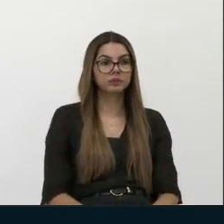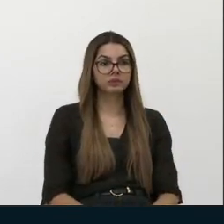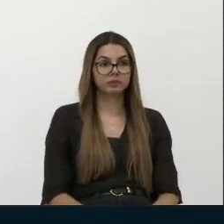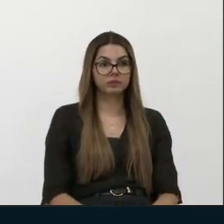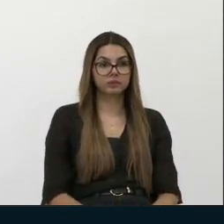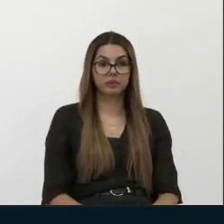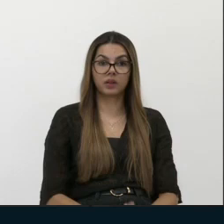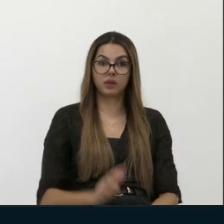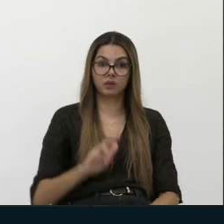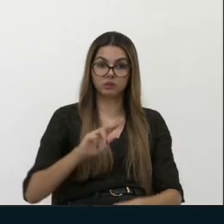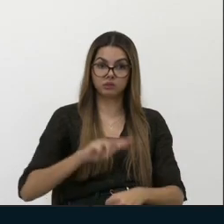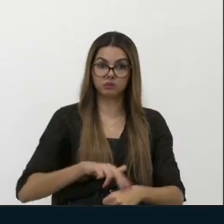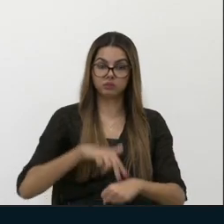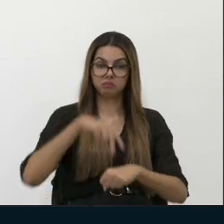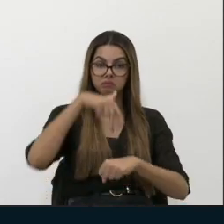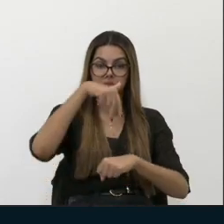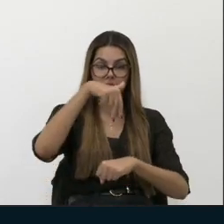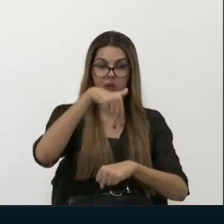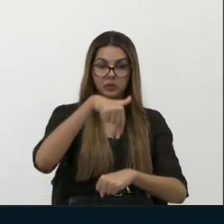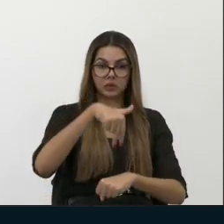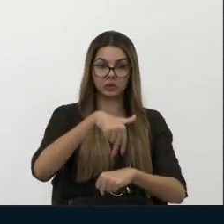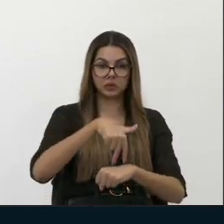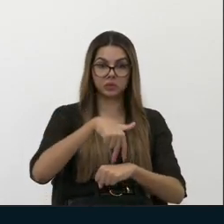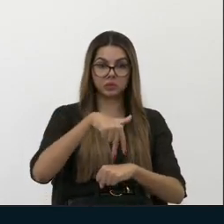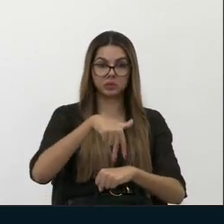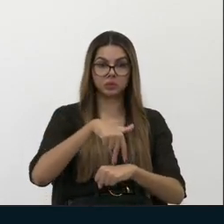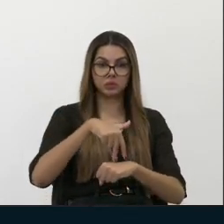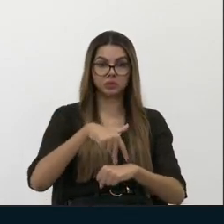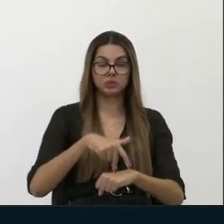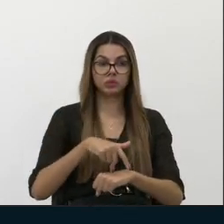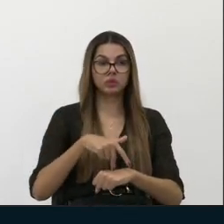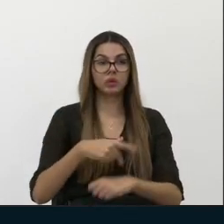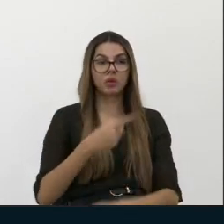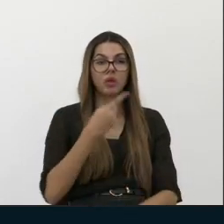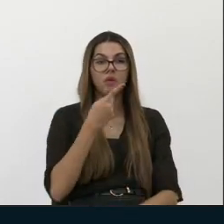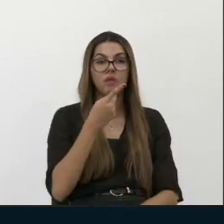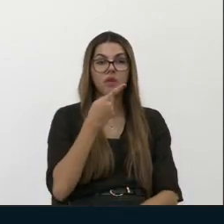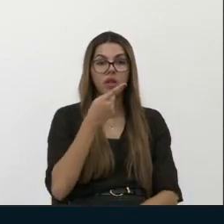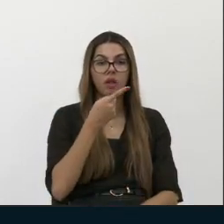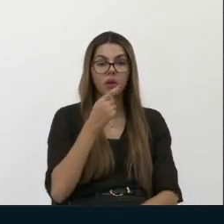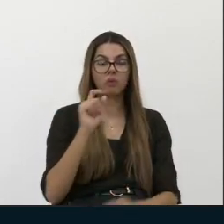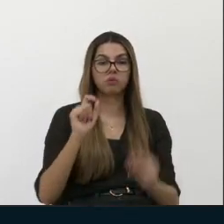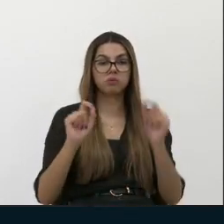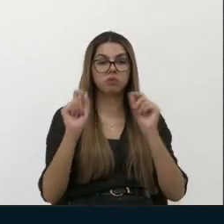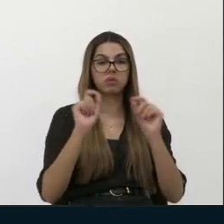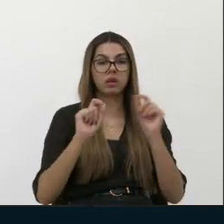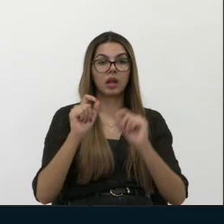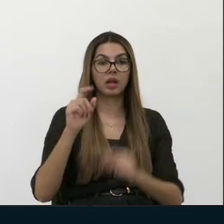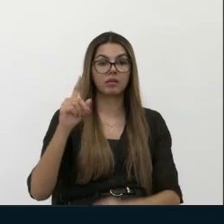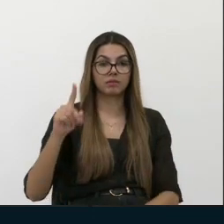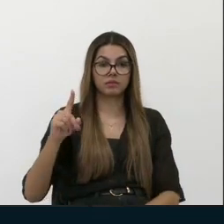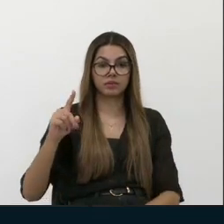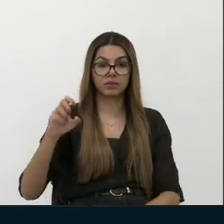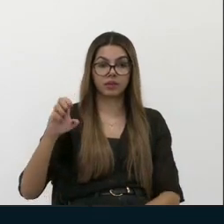venho novamente a essa tribuna para falar agora do DEPAN, como sempre,